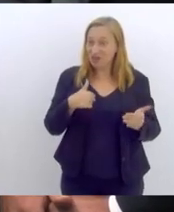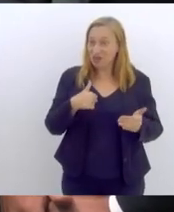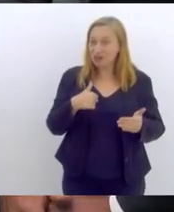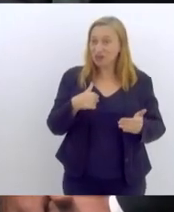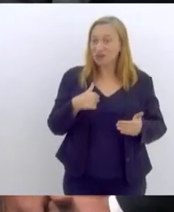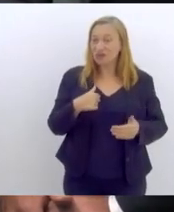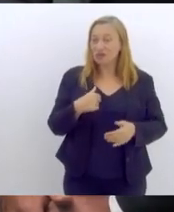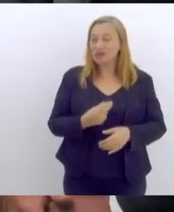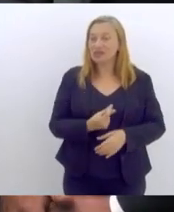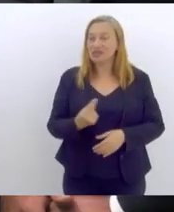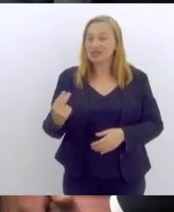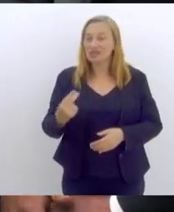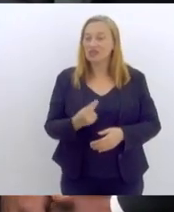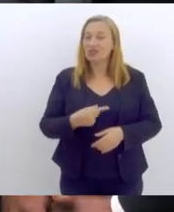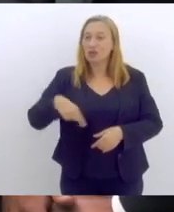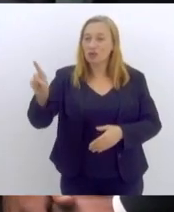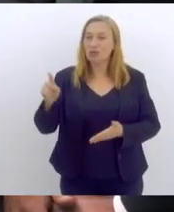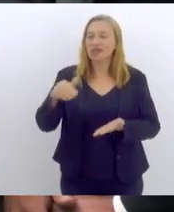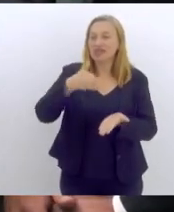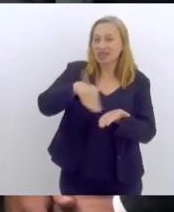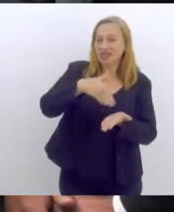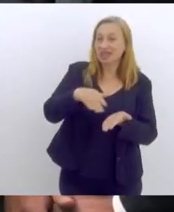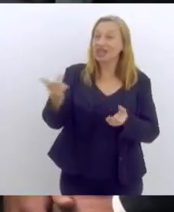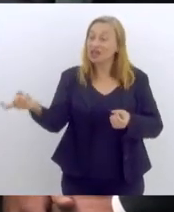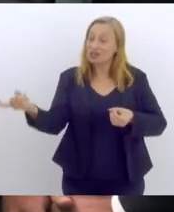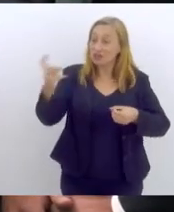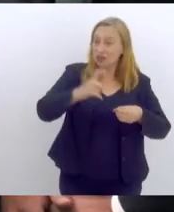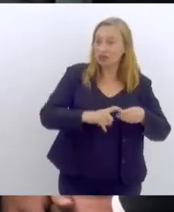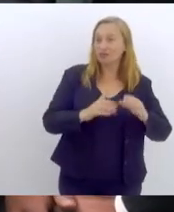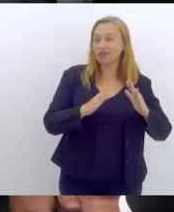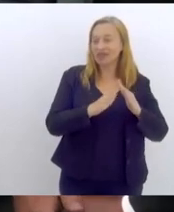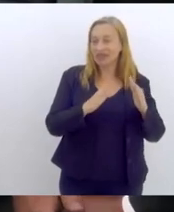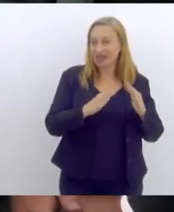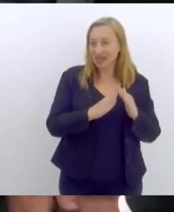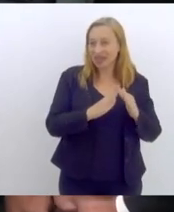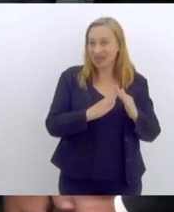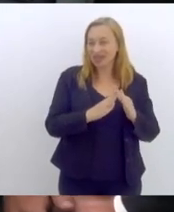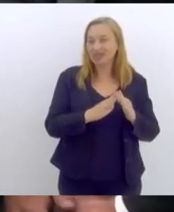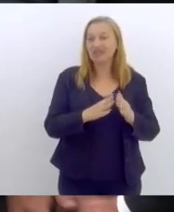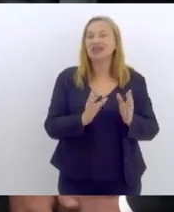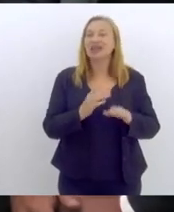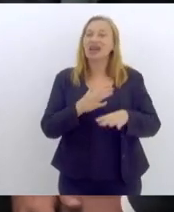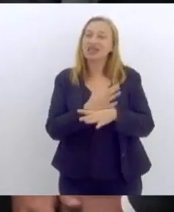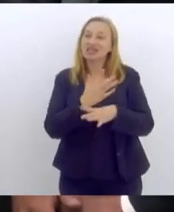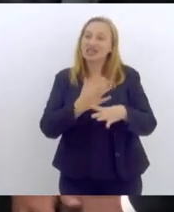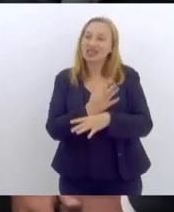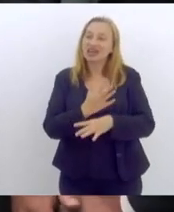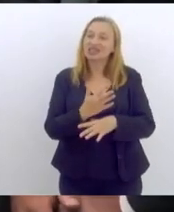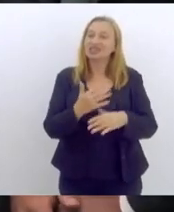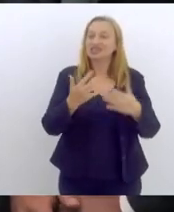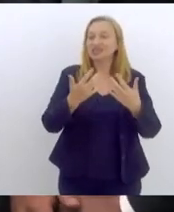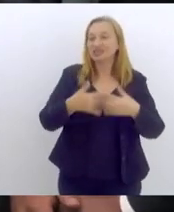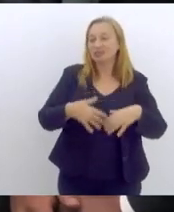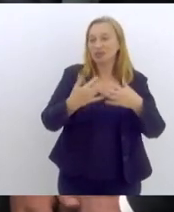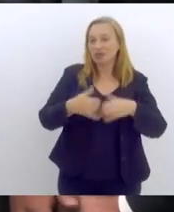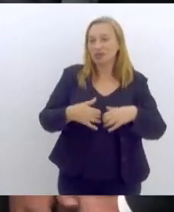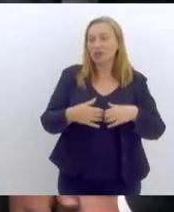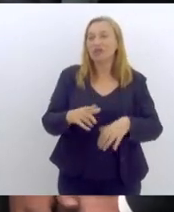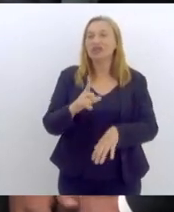secretaria como meu primeiro suplente, volta para essa casa. A cidade de Petrópolis tem agora aqui